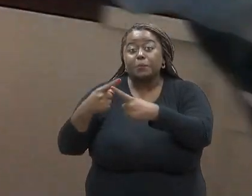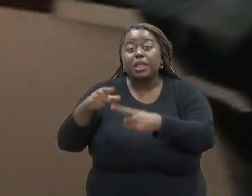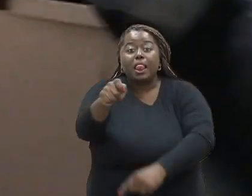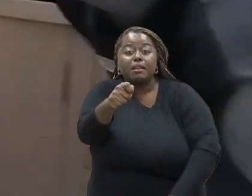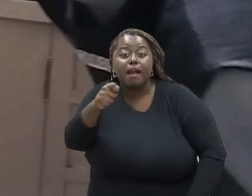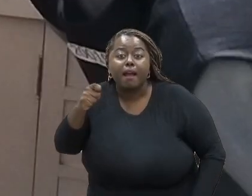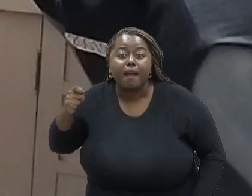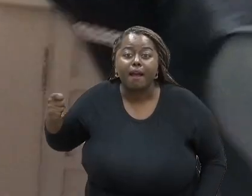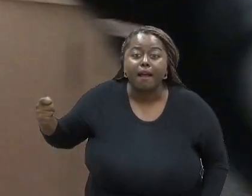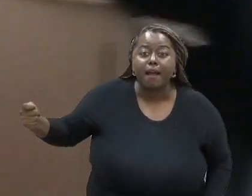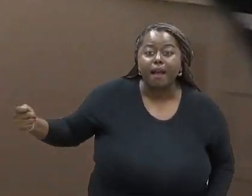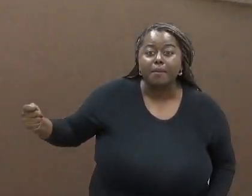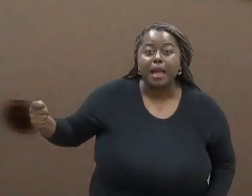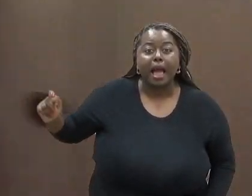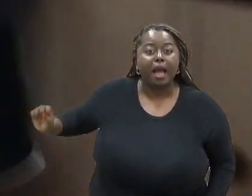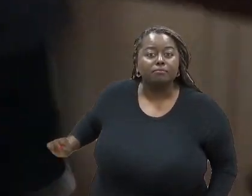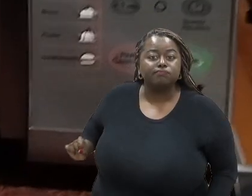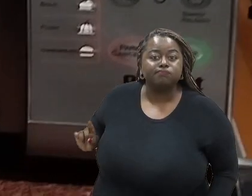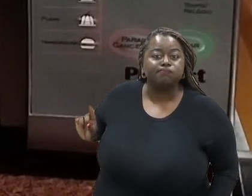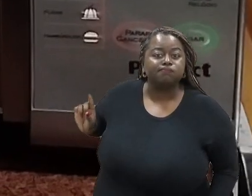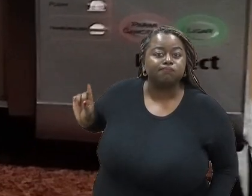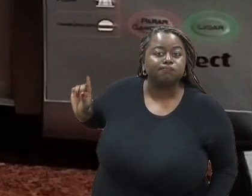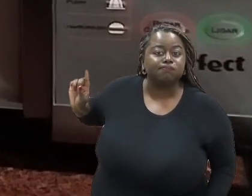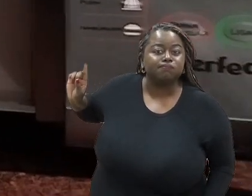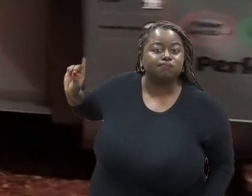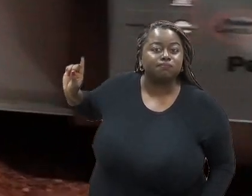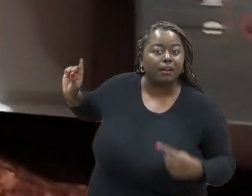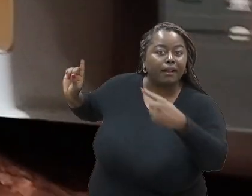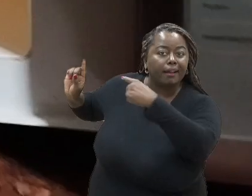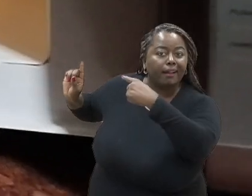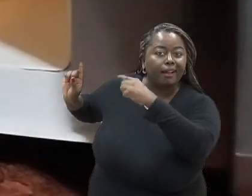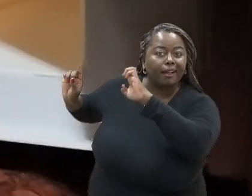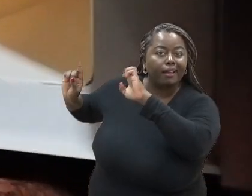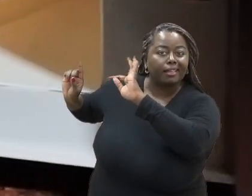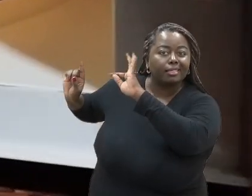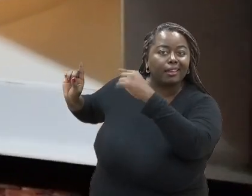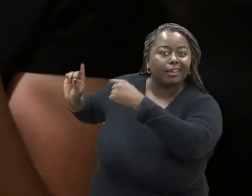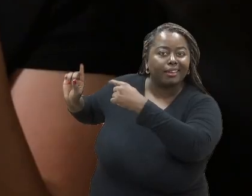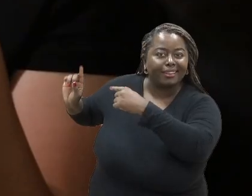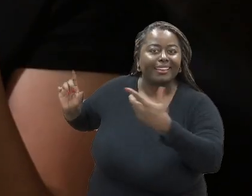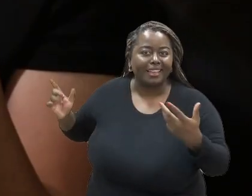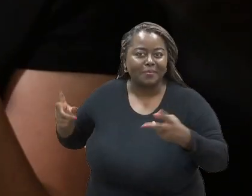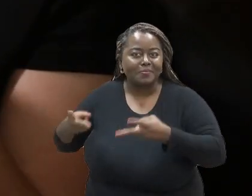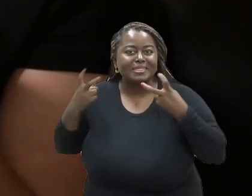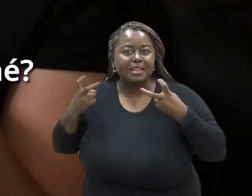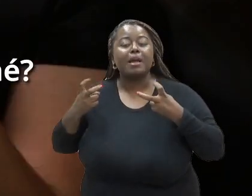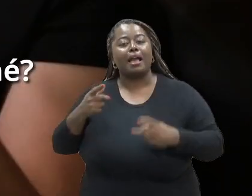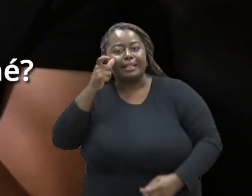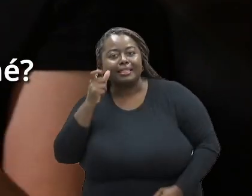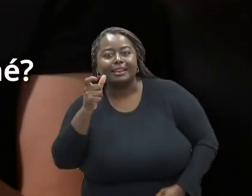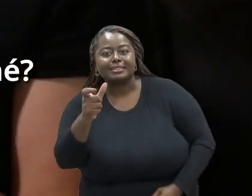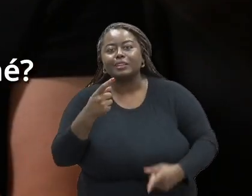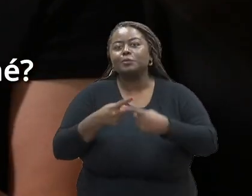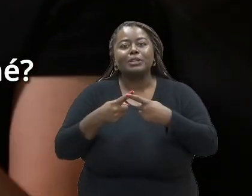do micro-ondas, aí a câmera tava lá dentro, aí dava pra você perceber o alienígena se levantando atrás dele. Uma coisa ali interessante é que não tinha